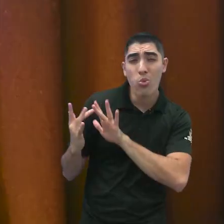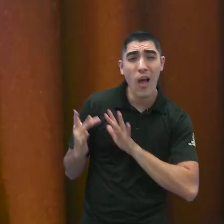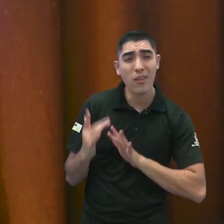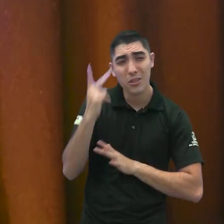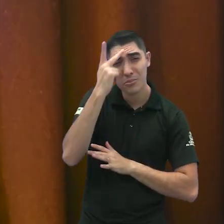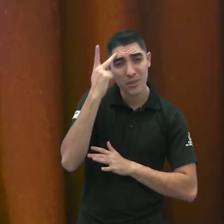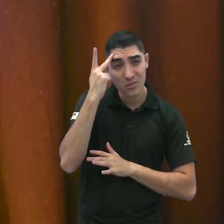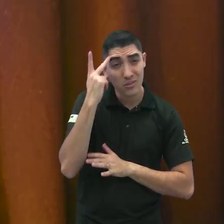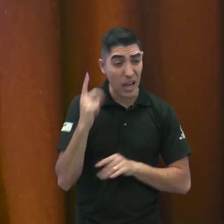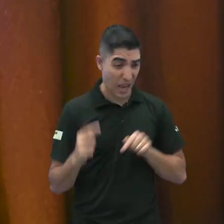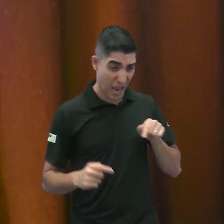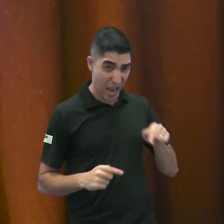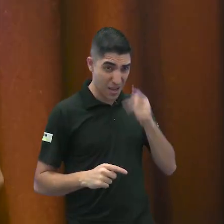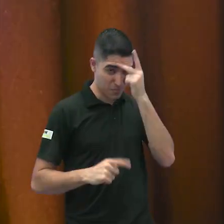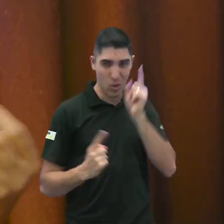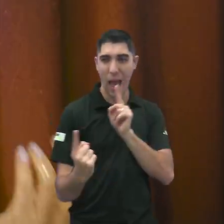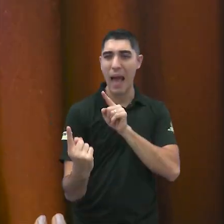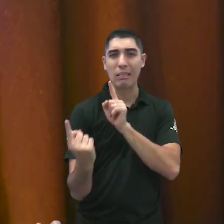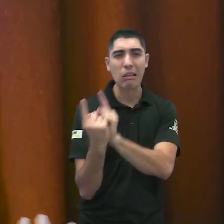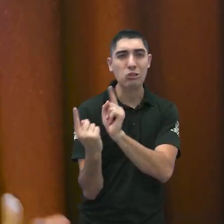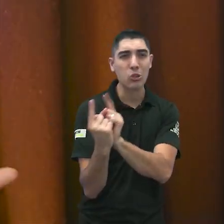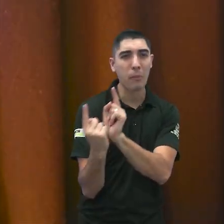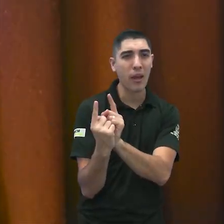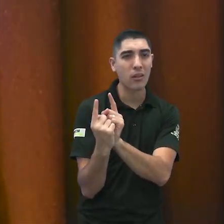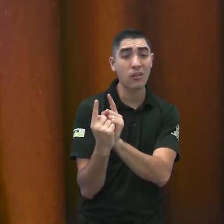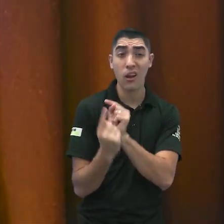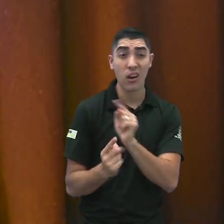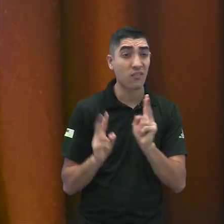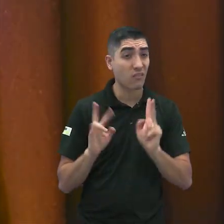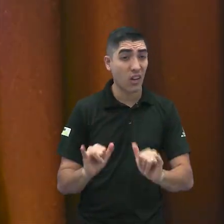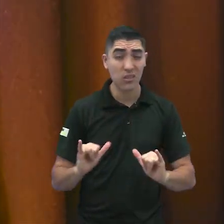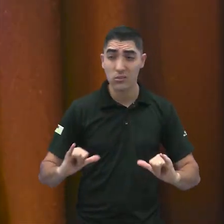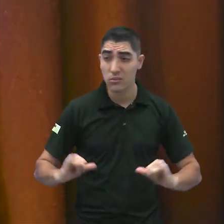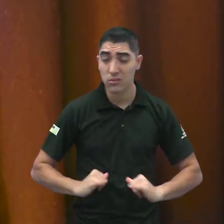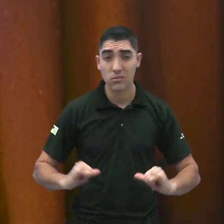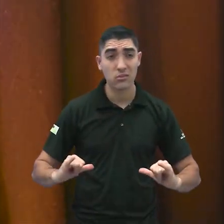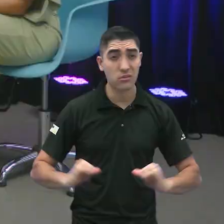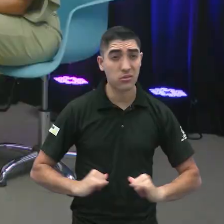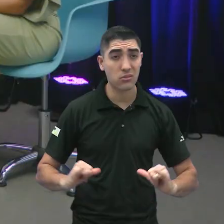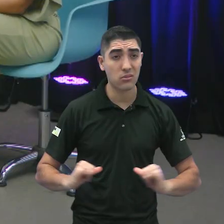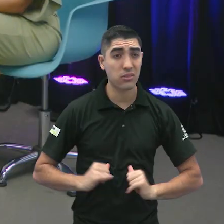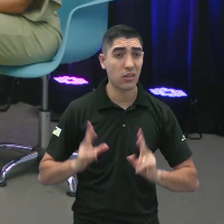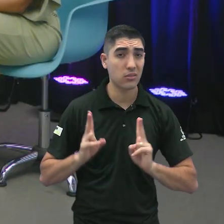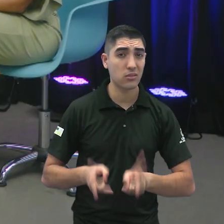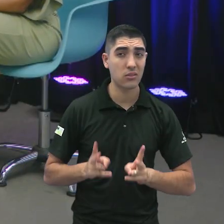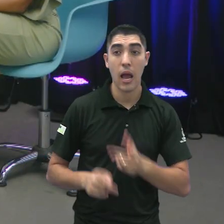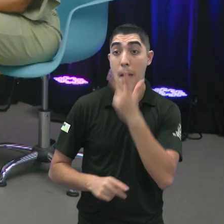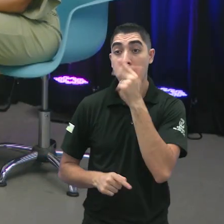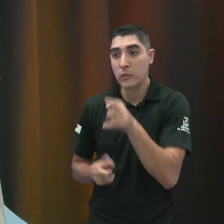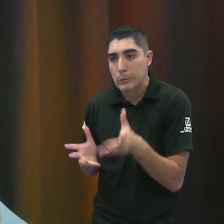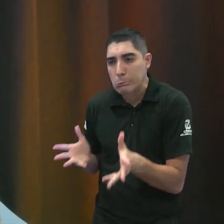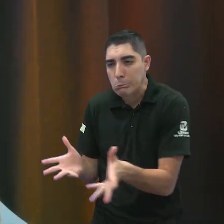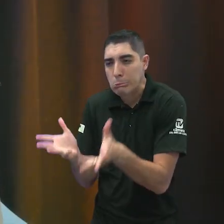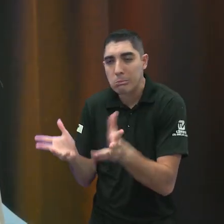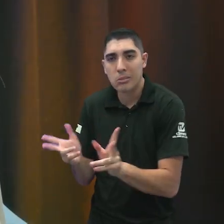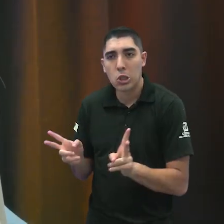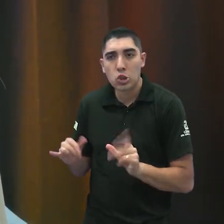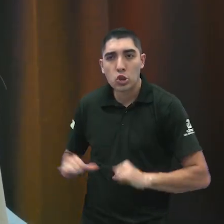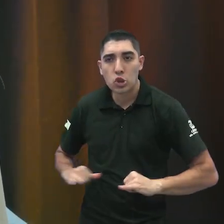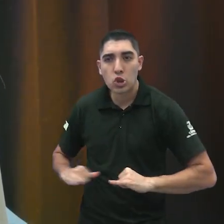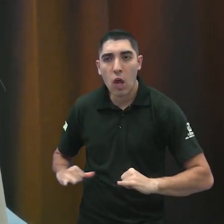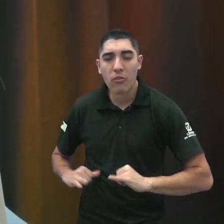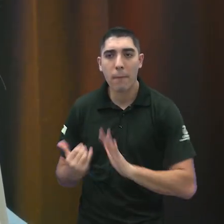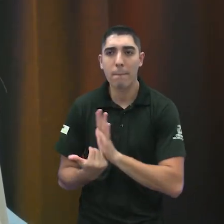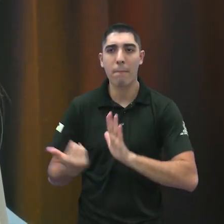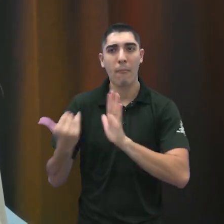público, se eu coloco essa pessoa para fazer atendimento ao público, ela vai estar na dor dela o tempo todo. Sim, e você fica enaltecendo a dor dela, fica colocando ela